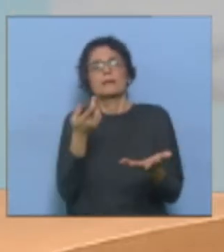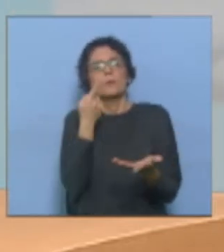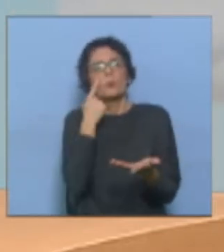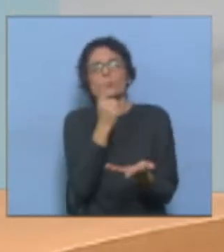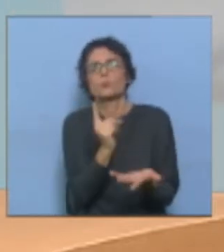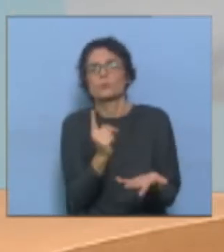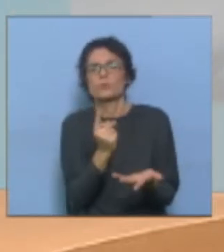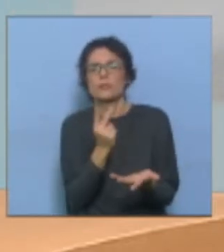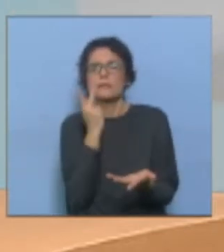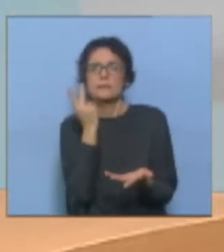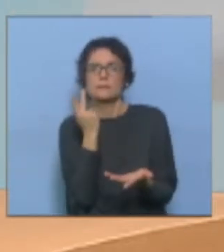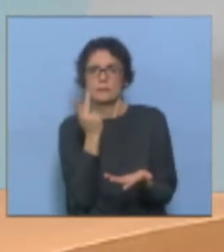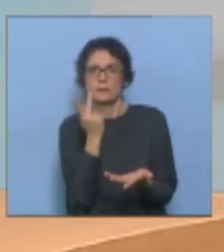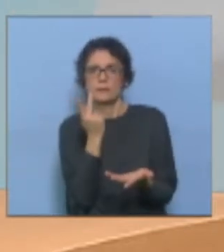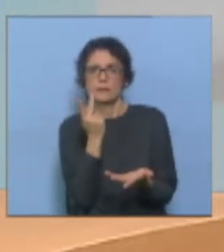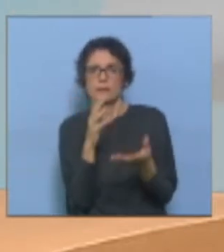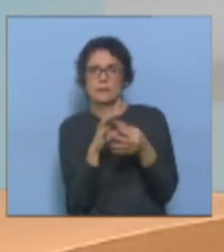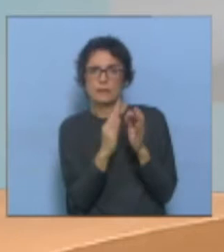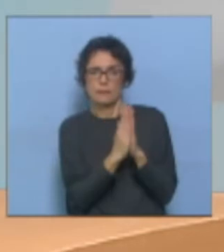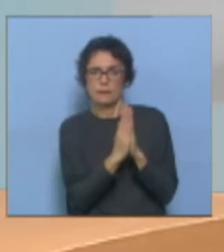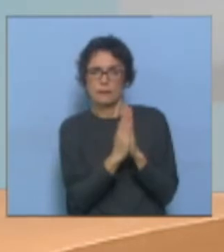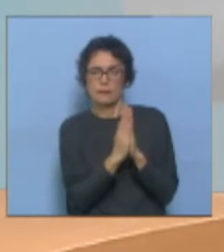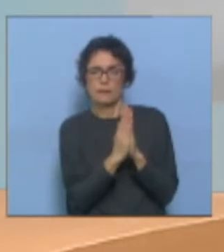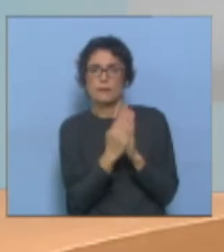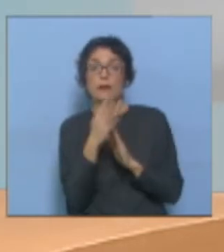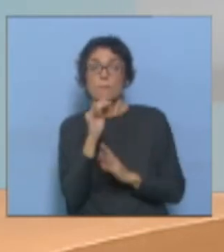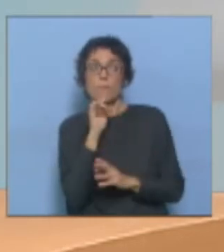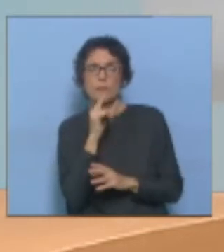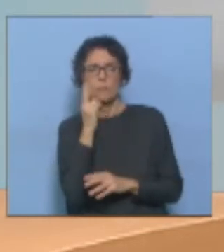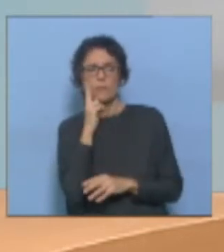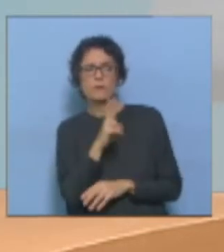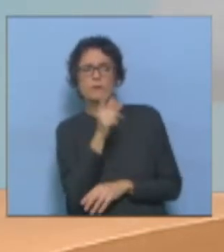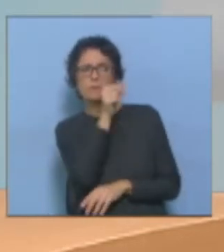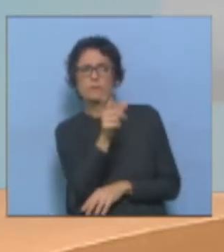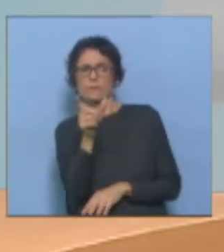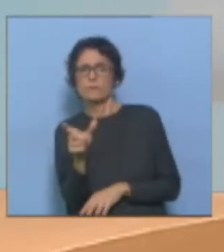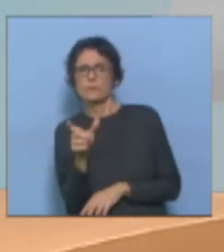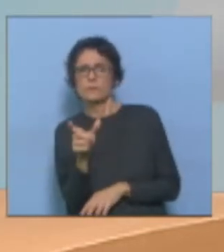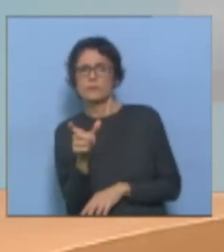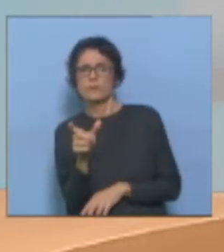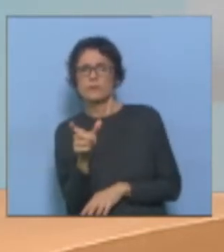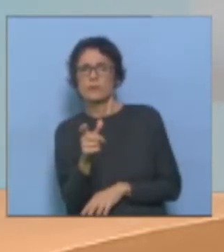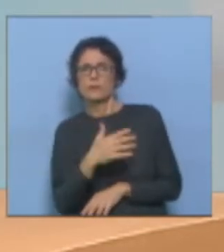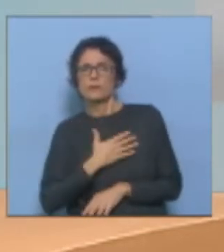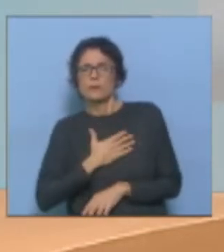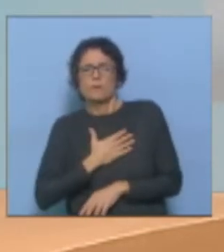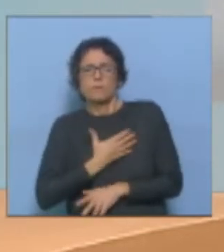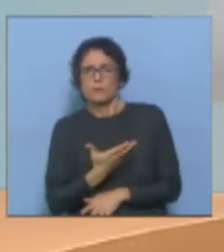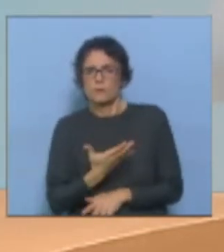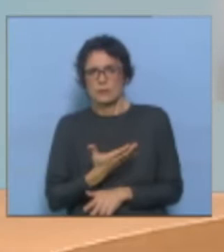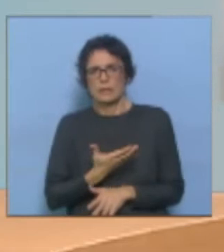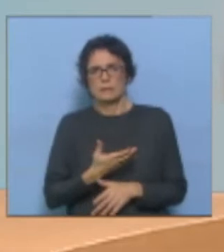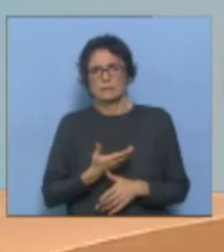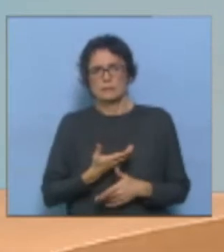vendo gente a dedicar-se dessa forma tão generosa, dessa doação de si, nessa oferta de si total,